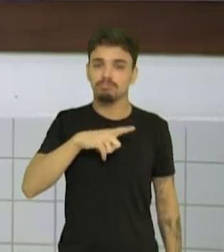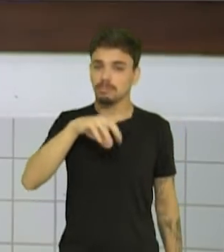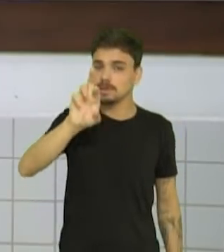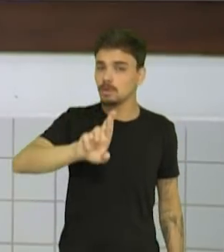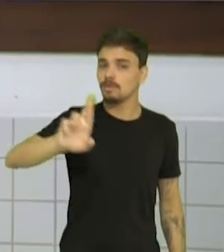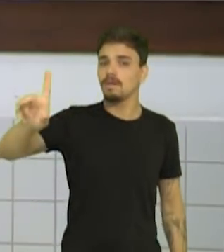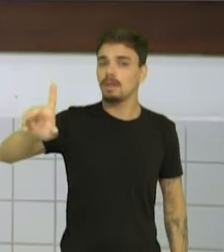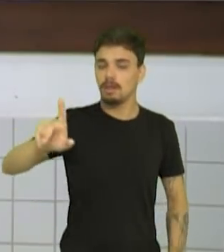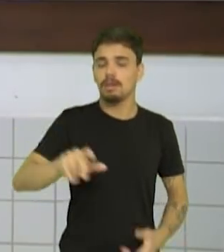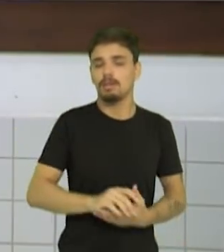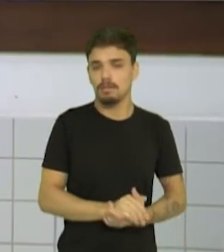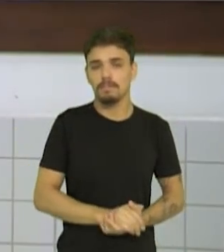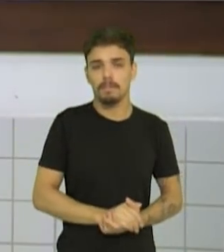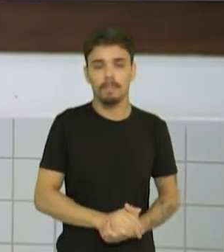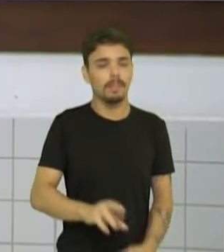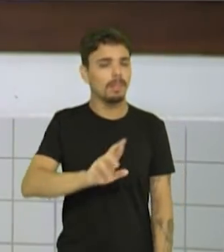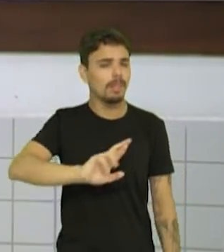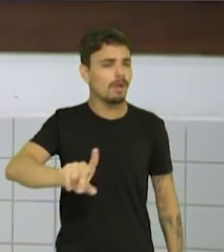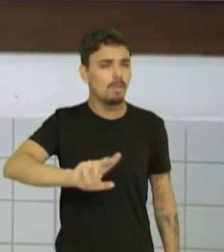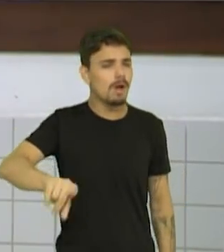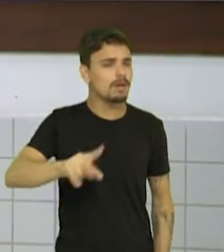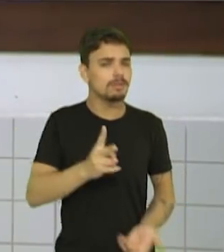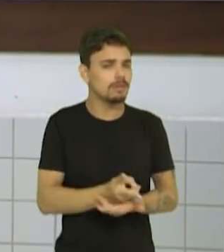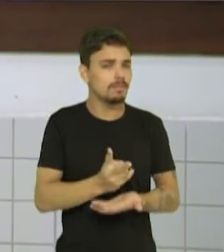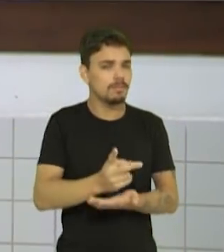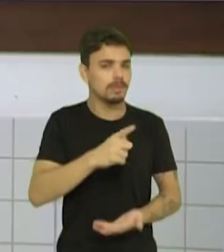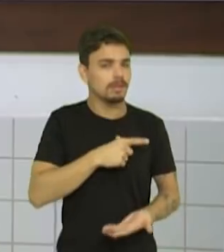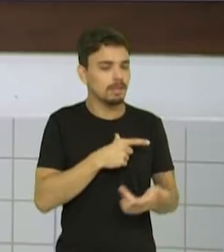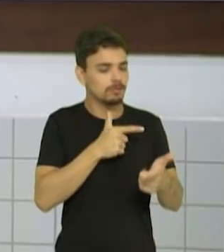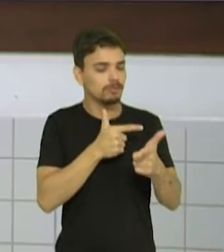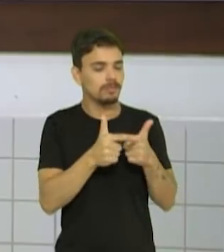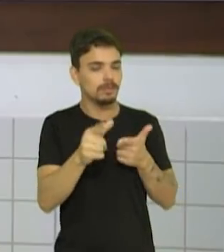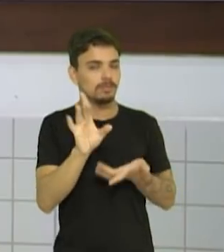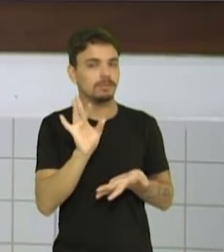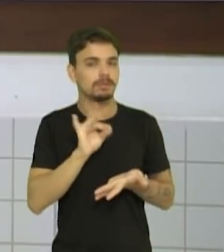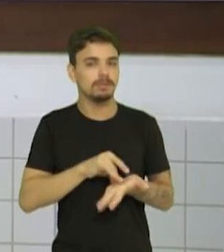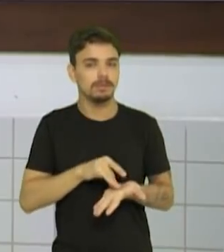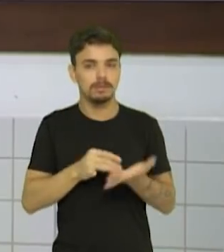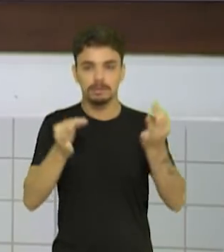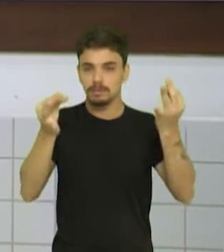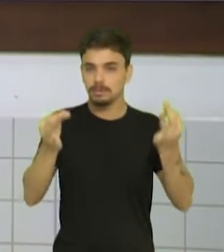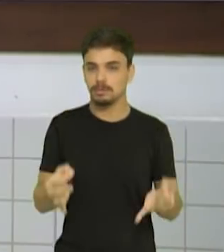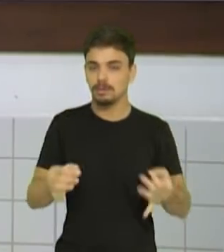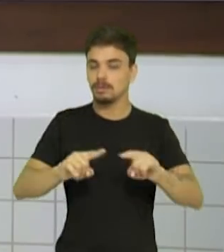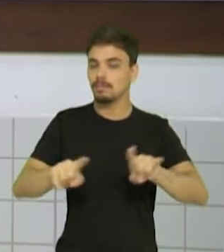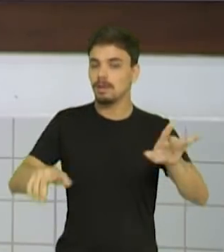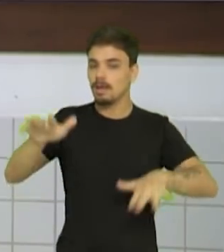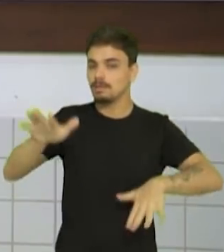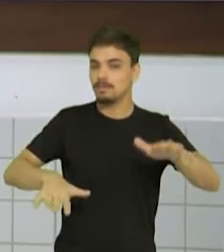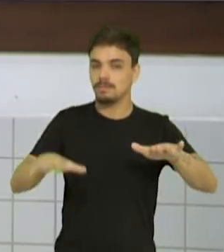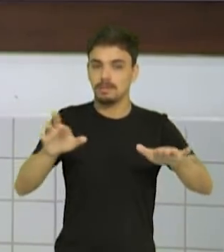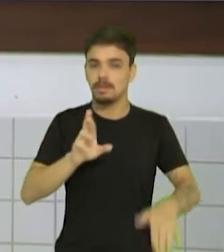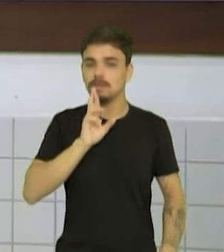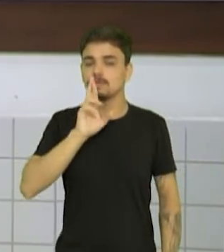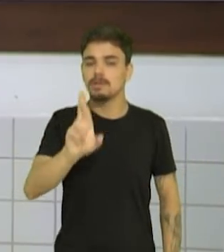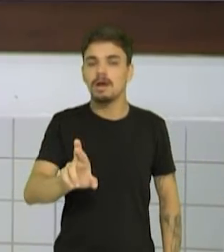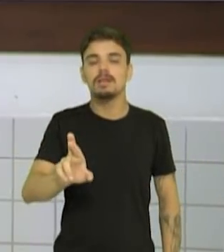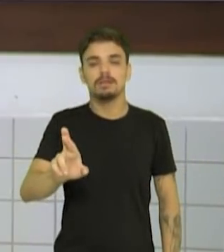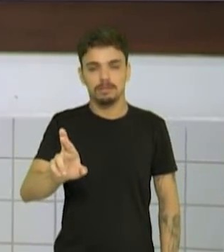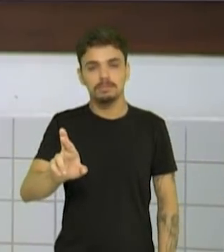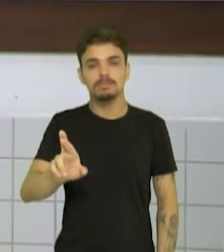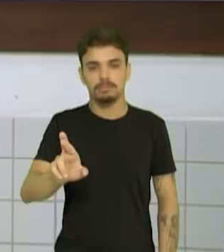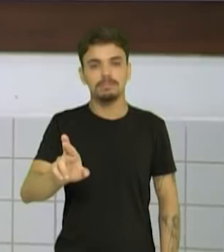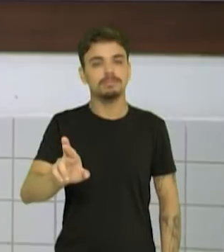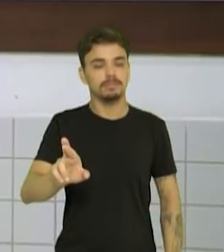diferente. Não é sempre que você tem uma divisão exata e, às vezes, o resultado dessa divisão, além